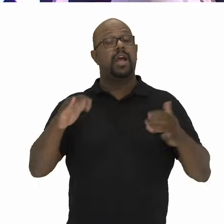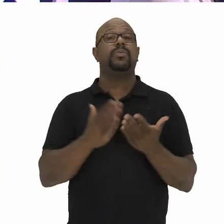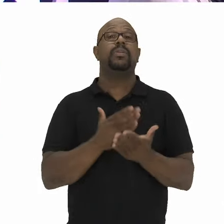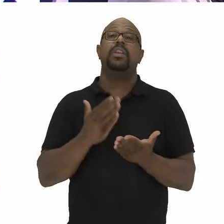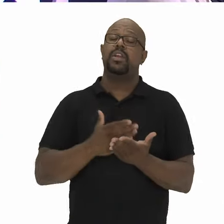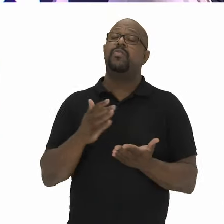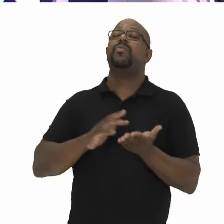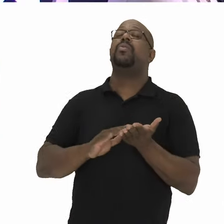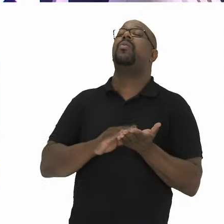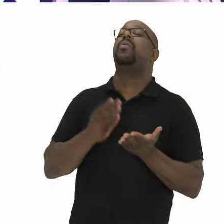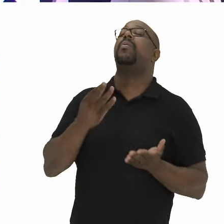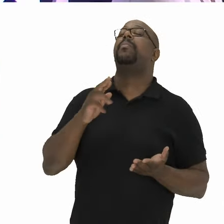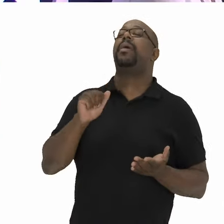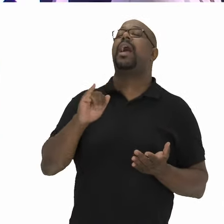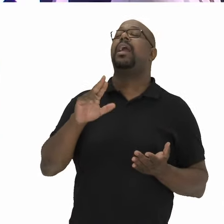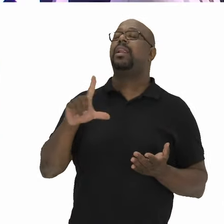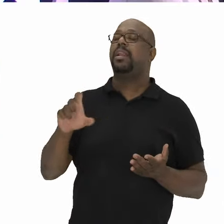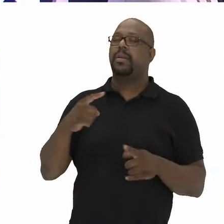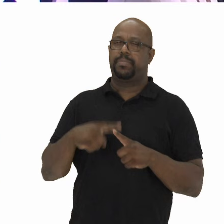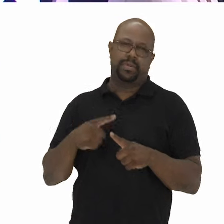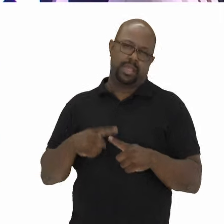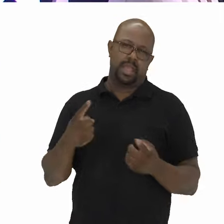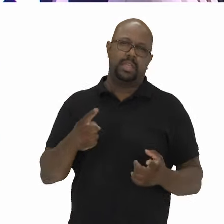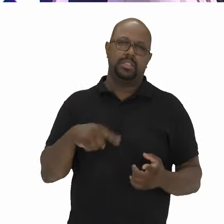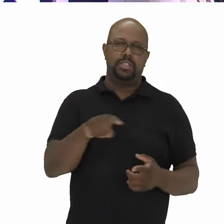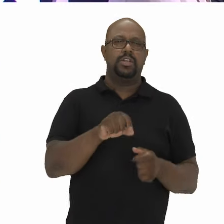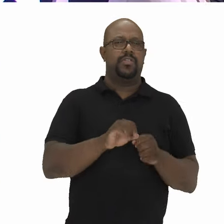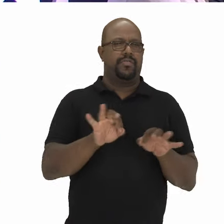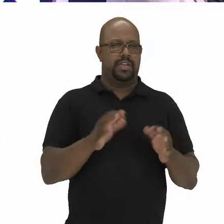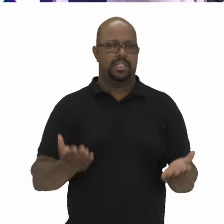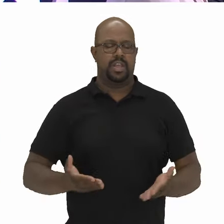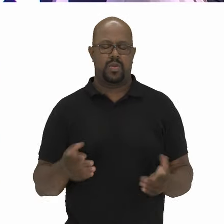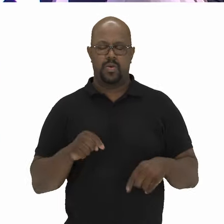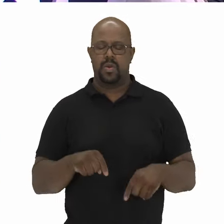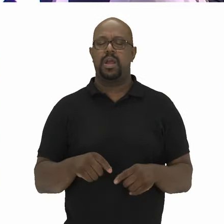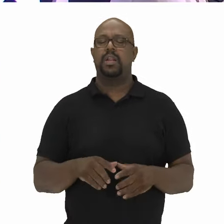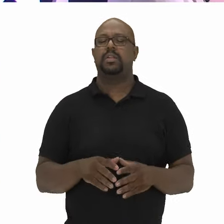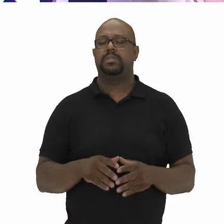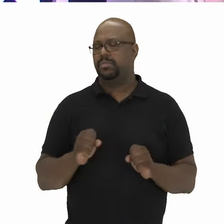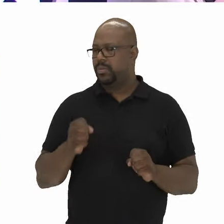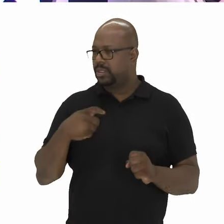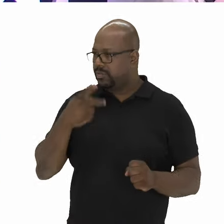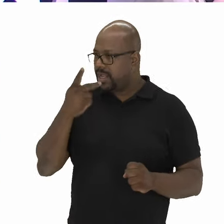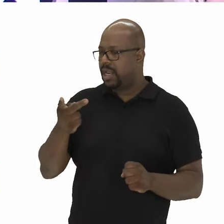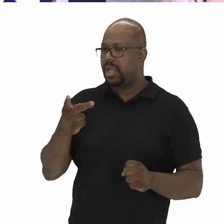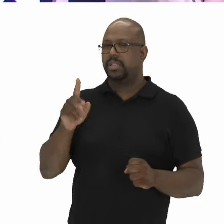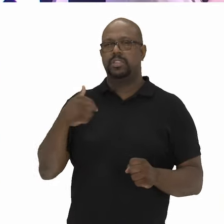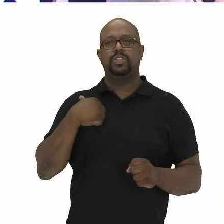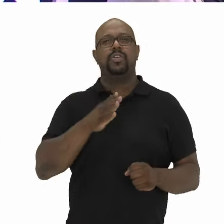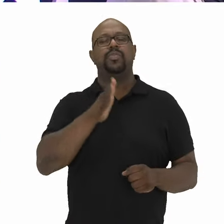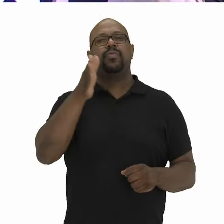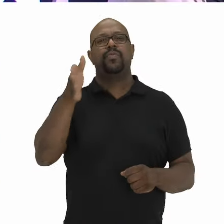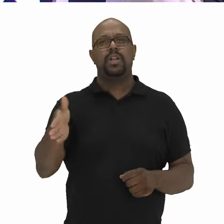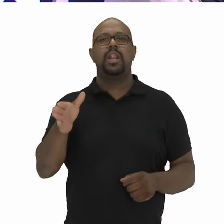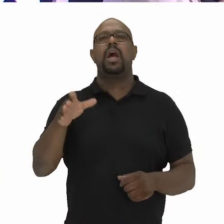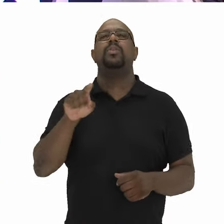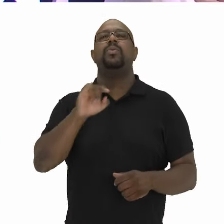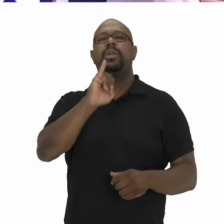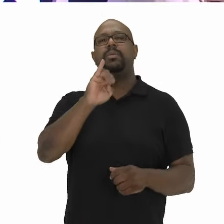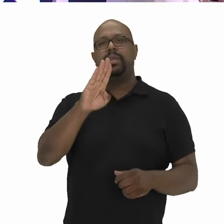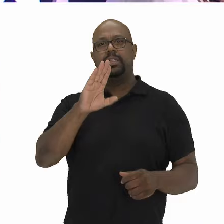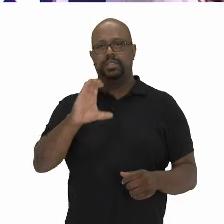de falar do livro brile né Cláudio porque é Inclusive a gente fez agora a gente né acho que eu posso falar né que a gente teve lá